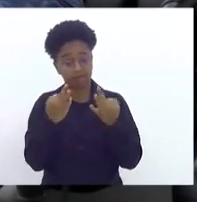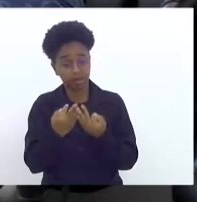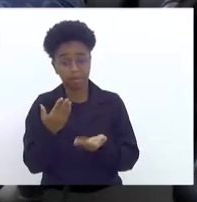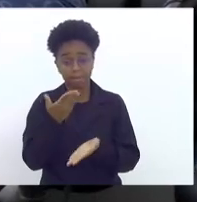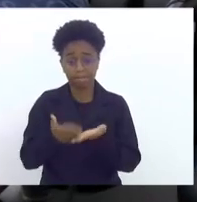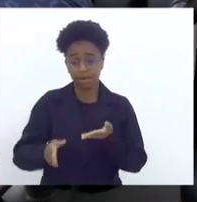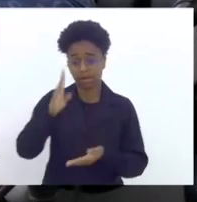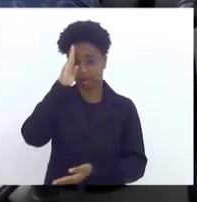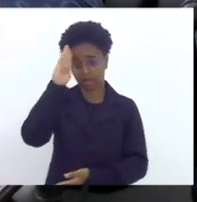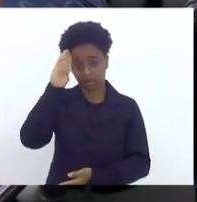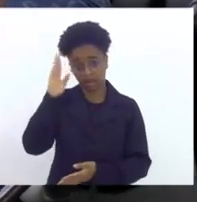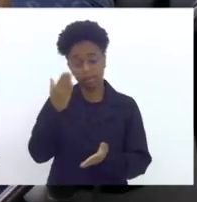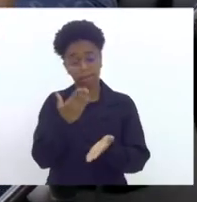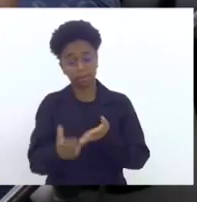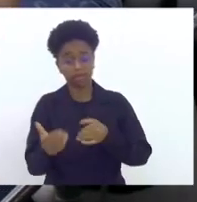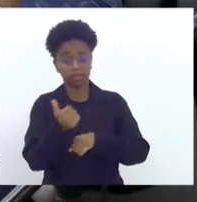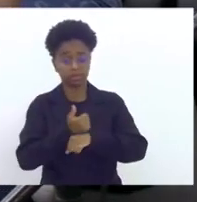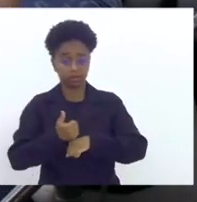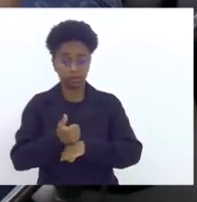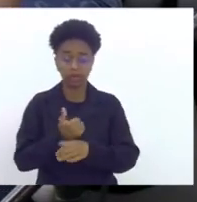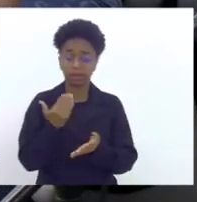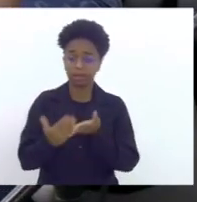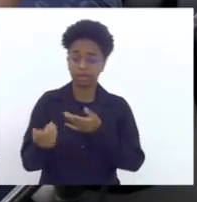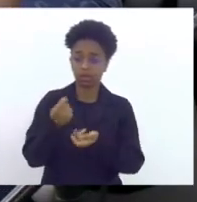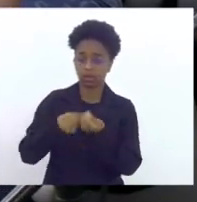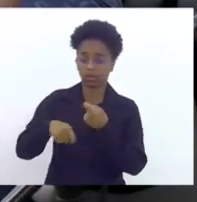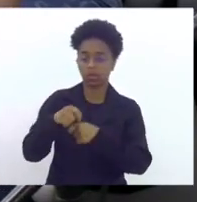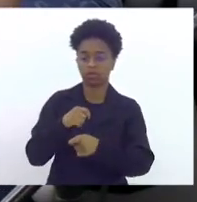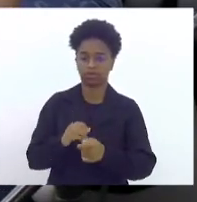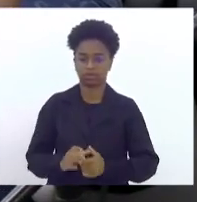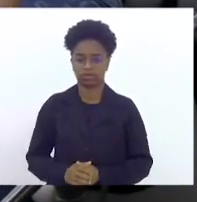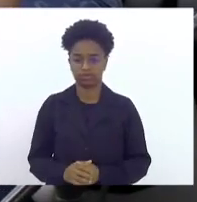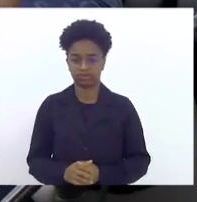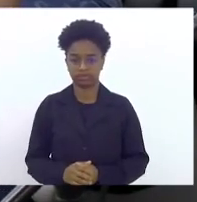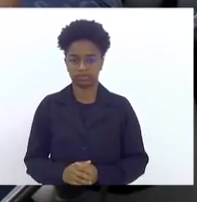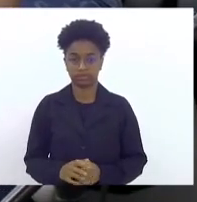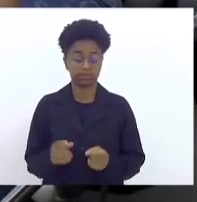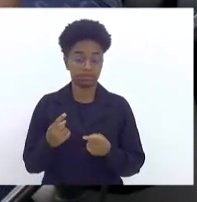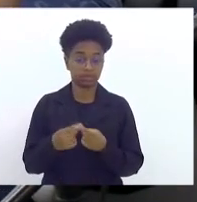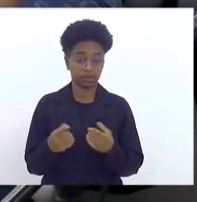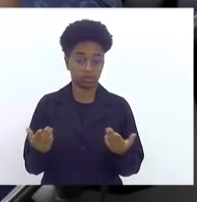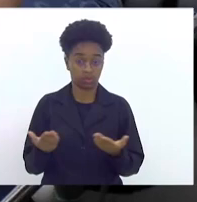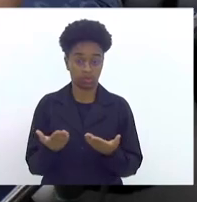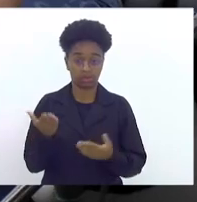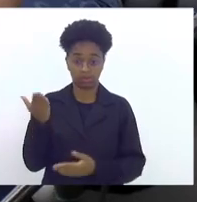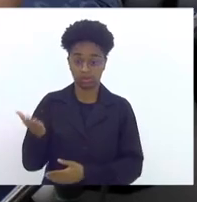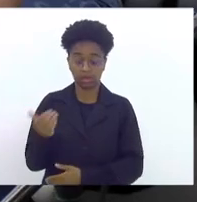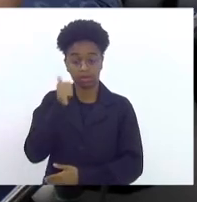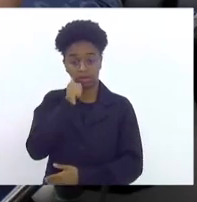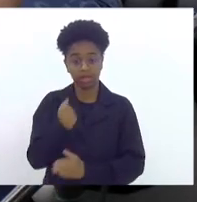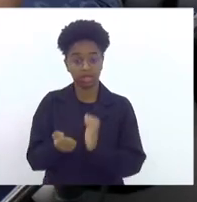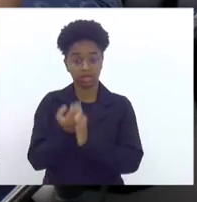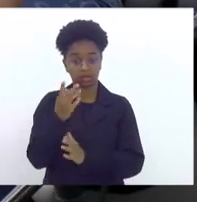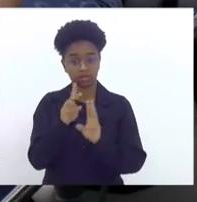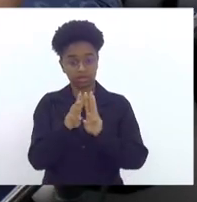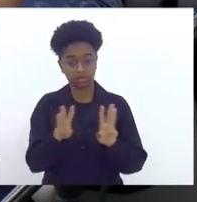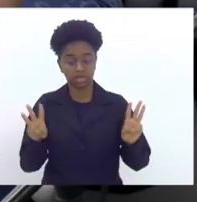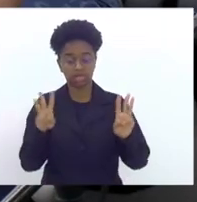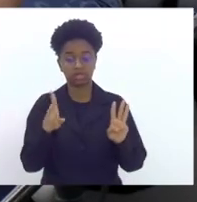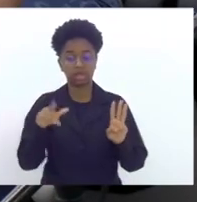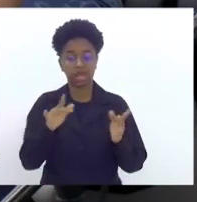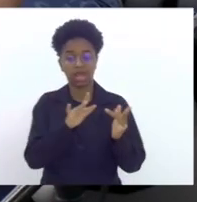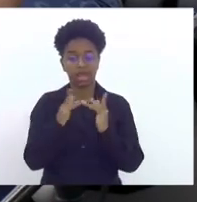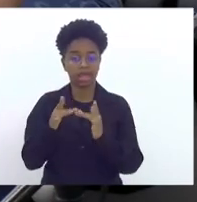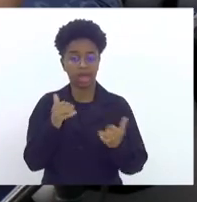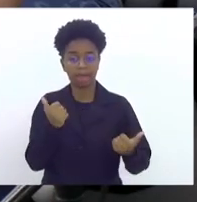acadêmica uma perda profissional uma perda Econômica ela hoje Rose criou um site chamado uma rede de apoio